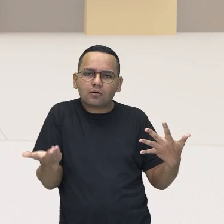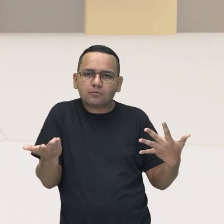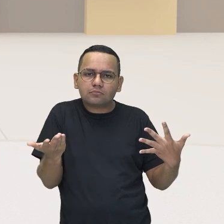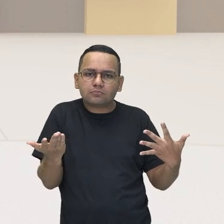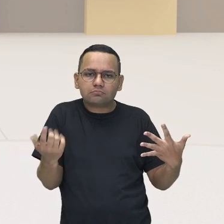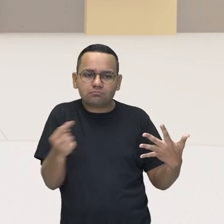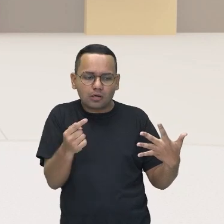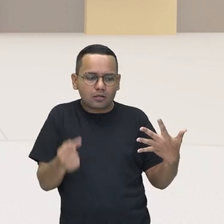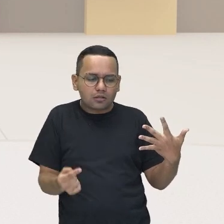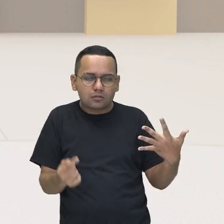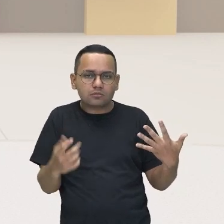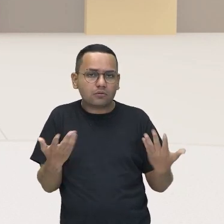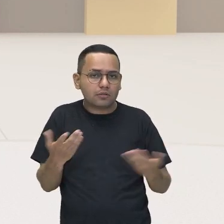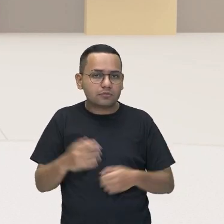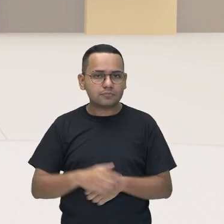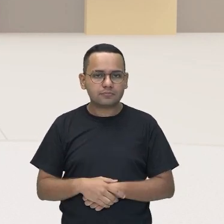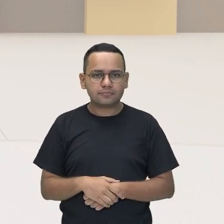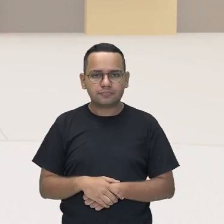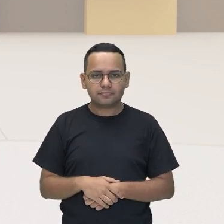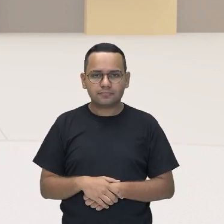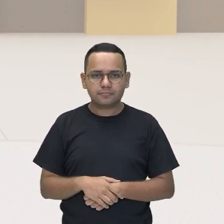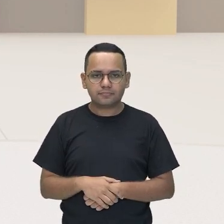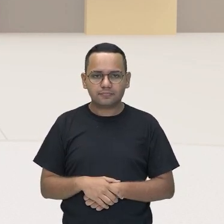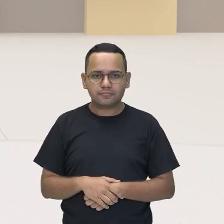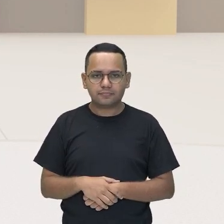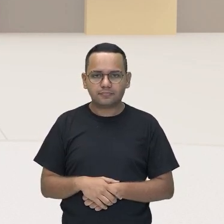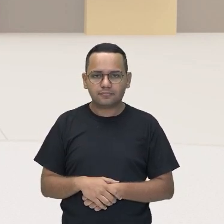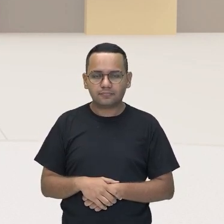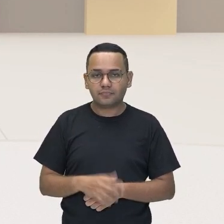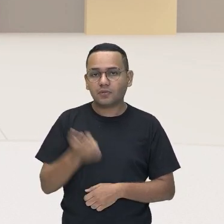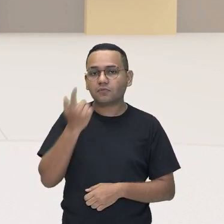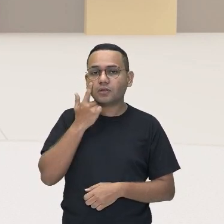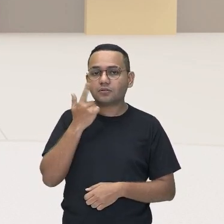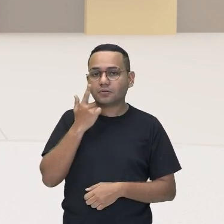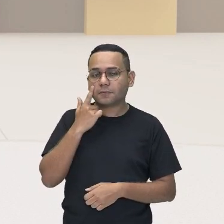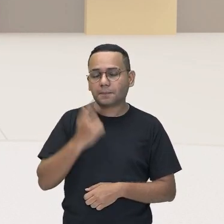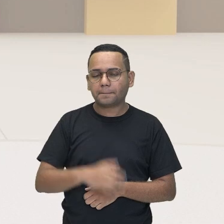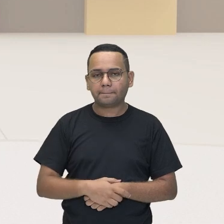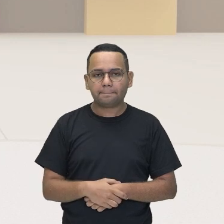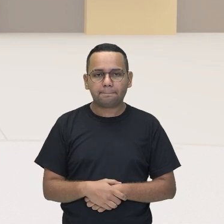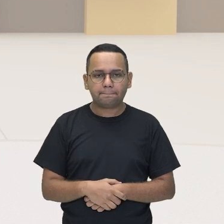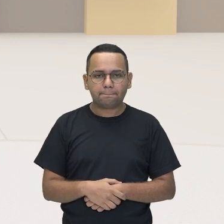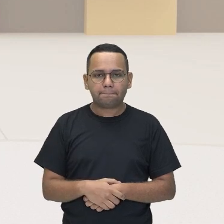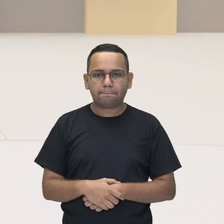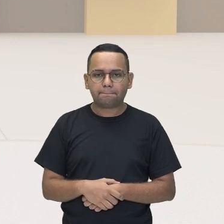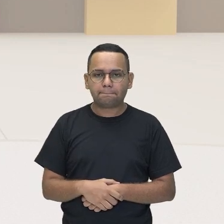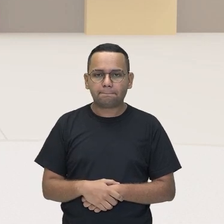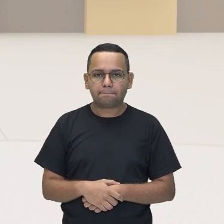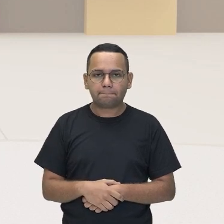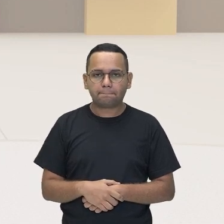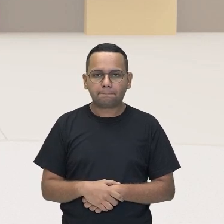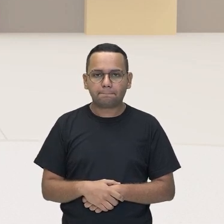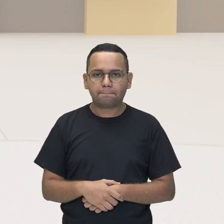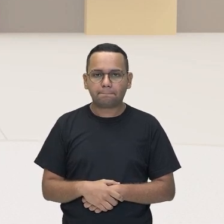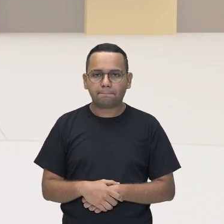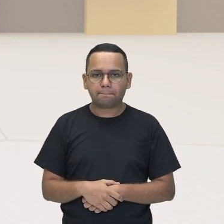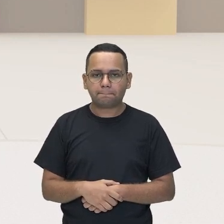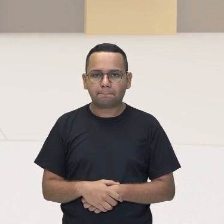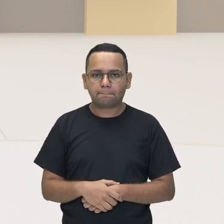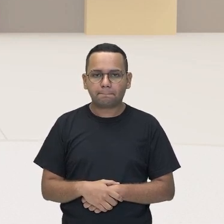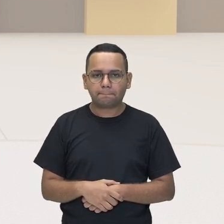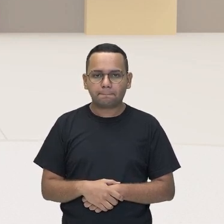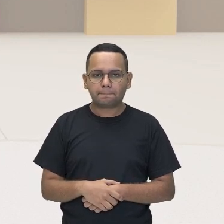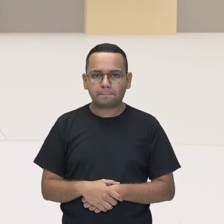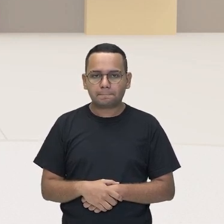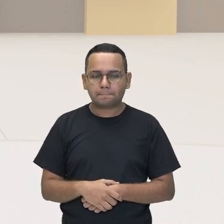algumas modalidades, vamos verificar então aí quais são, né, ou qual é o melhor tipo de empréstimo. Acompanhe aí com a gente. É isso